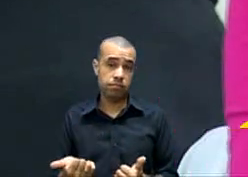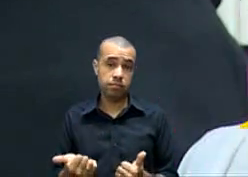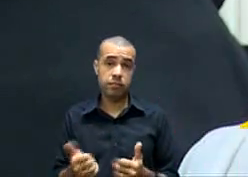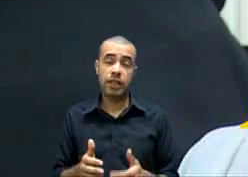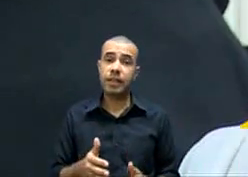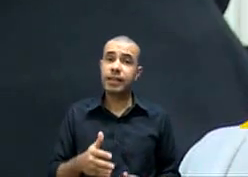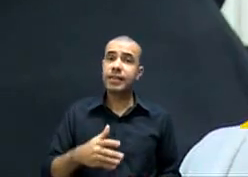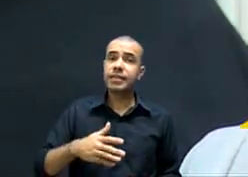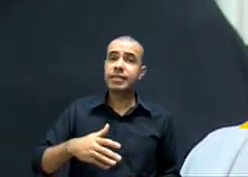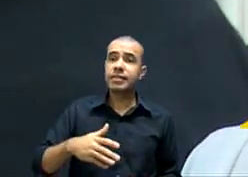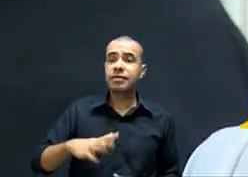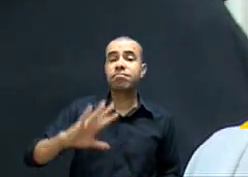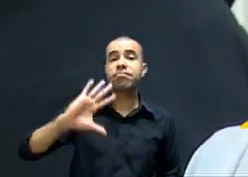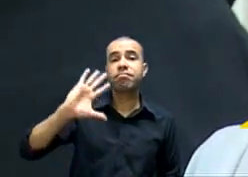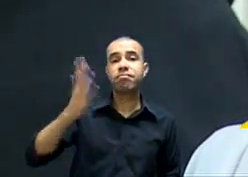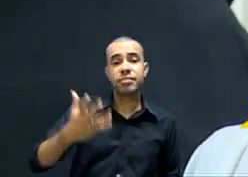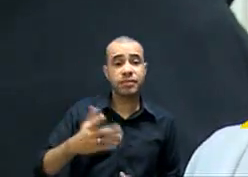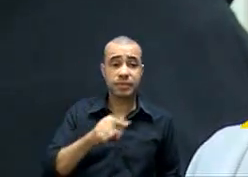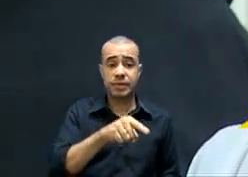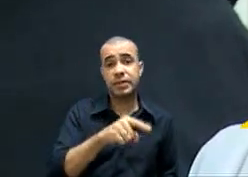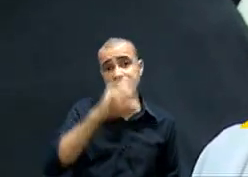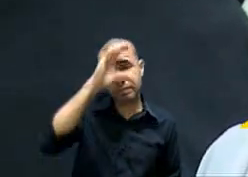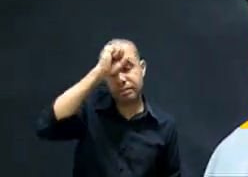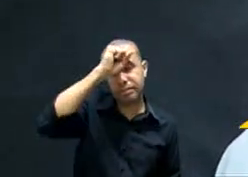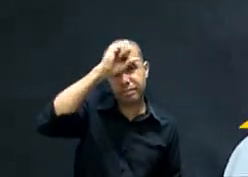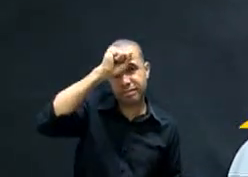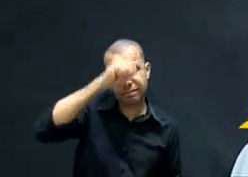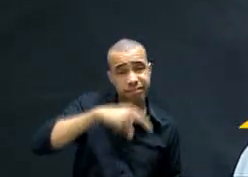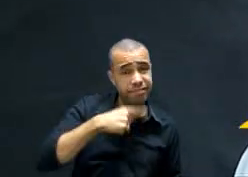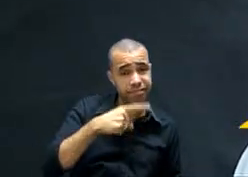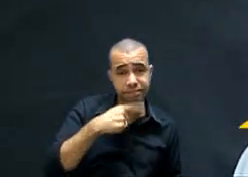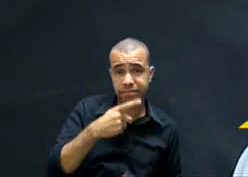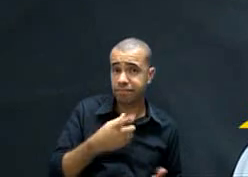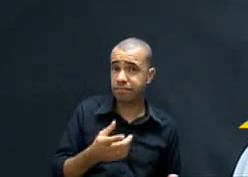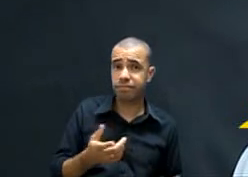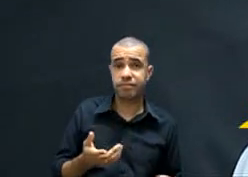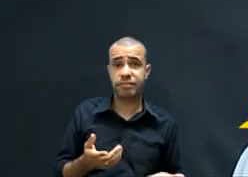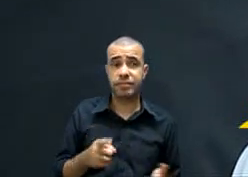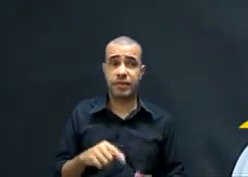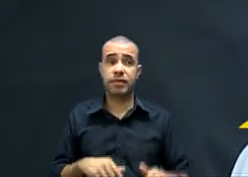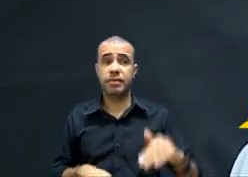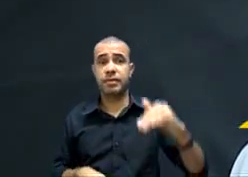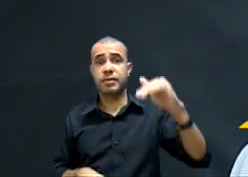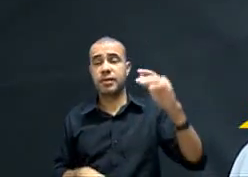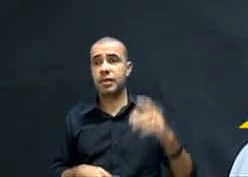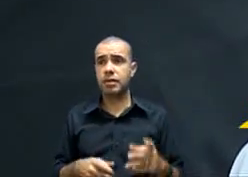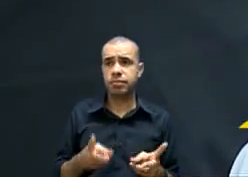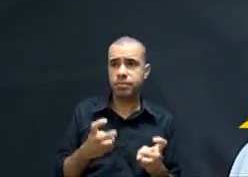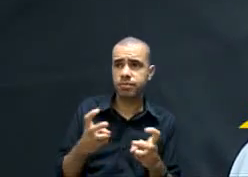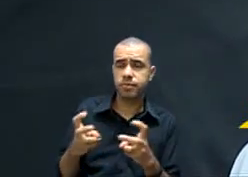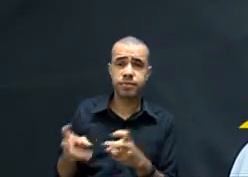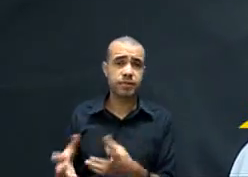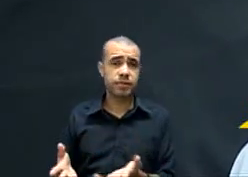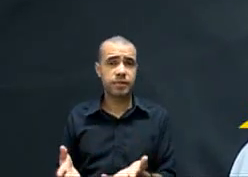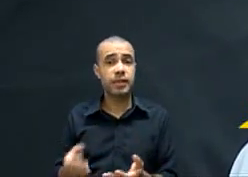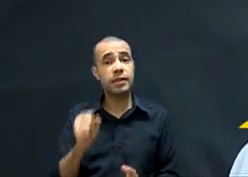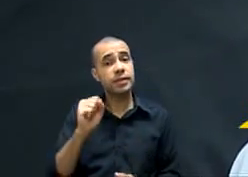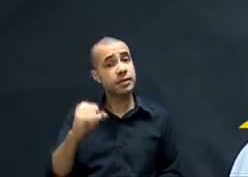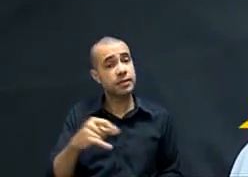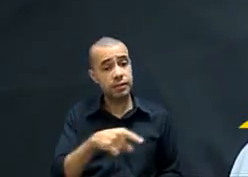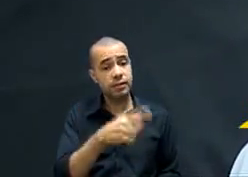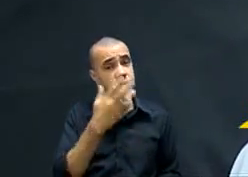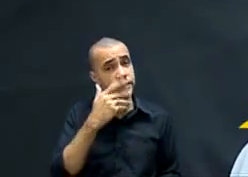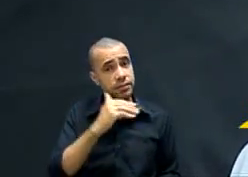na formação, no aprendizado cognitivo dessa criança. Porque quando a criança ela tem